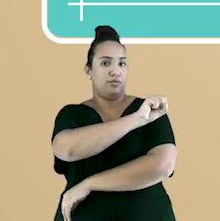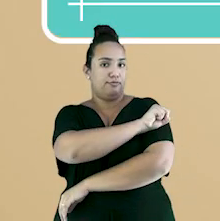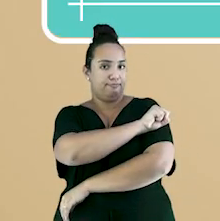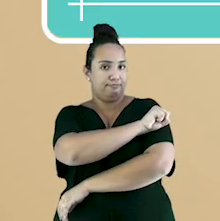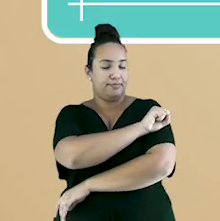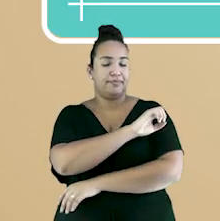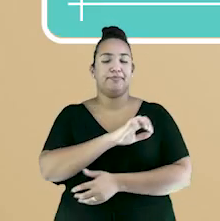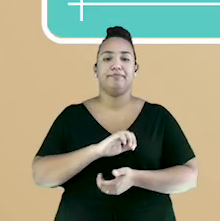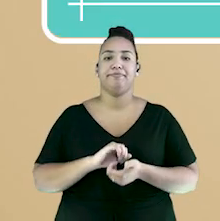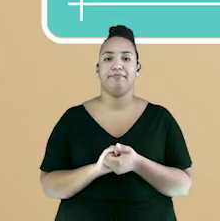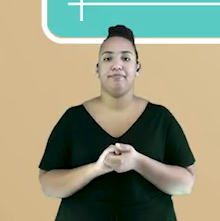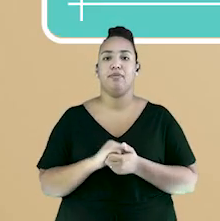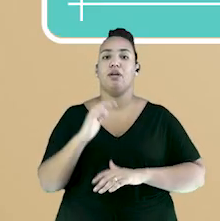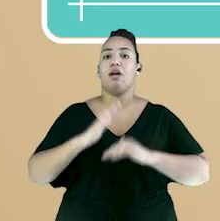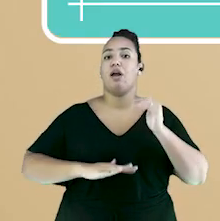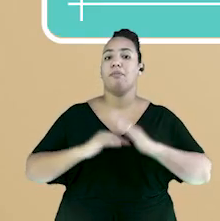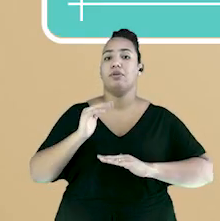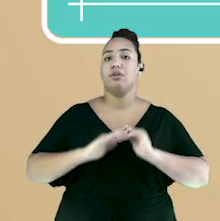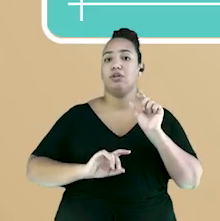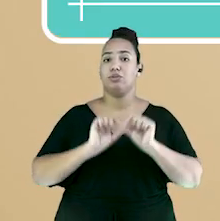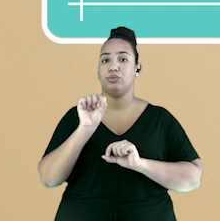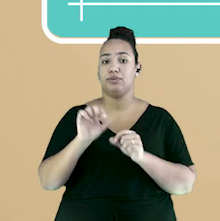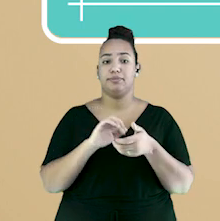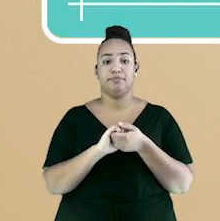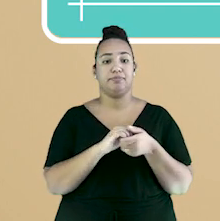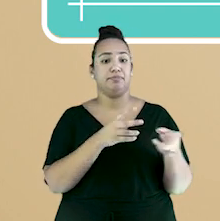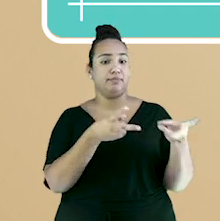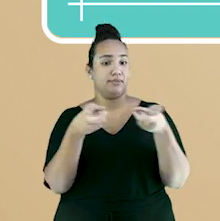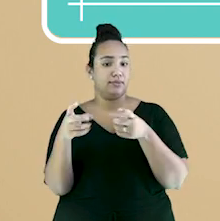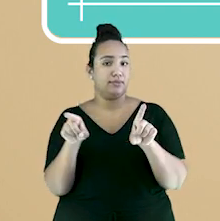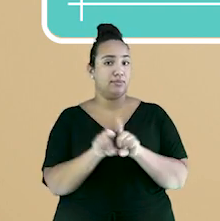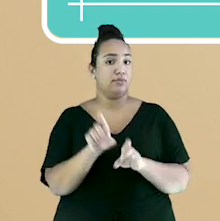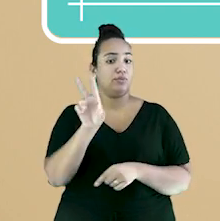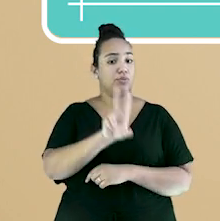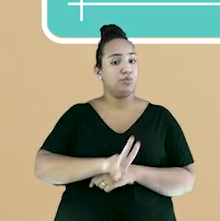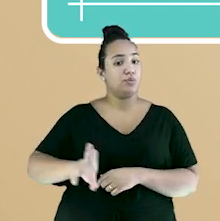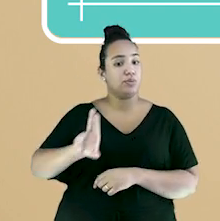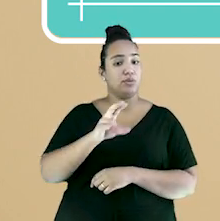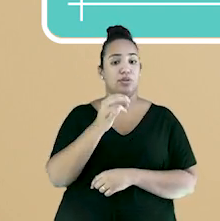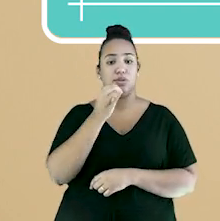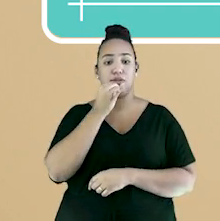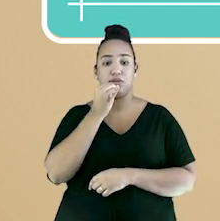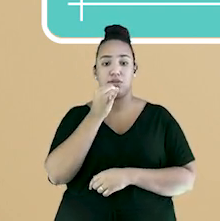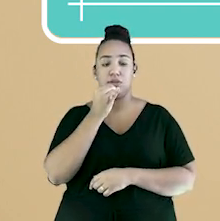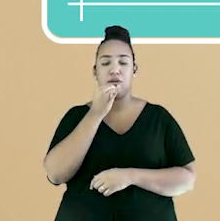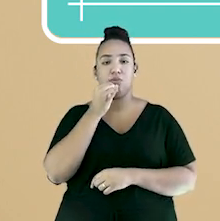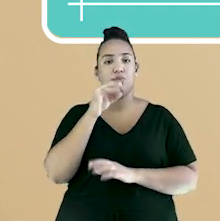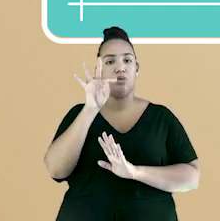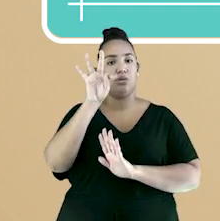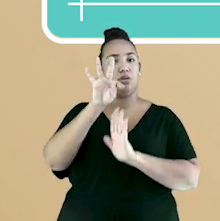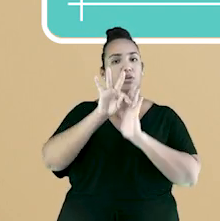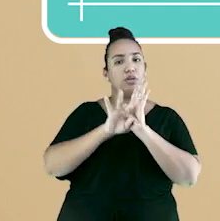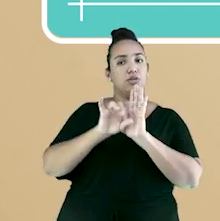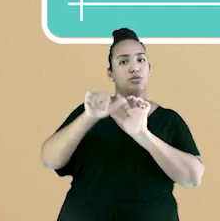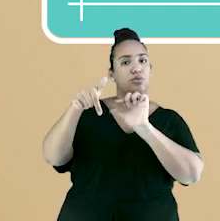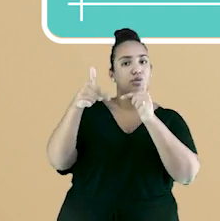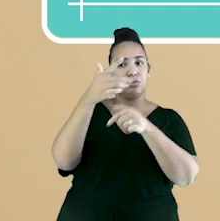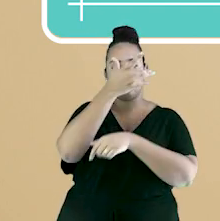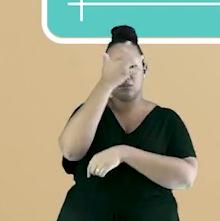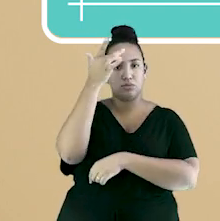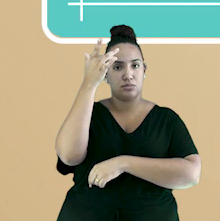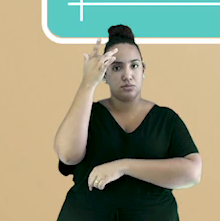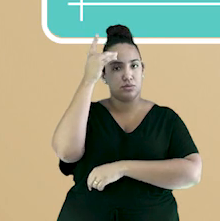para o 8º ano dos anos finais. Trabalha a habilidade de identificar e utilizar os modos de introdução de outras vozes no